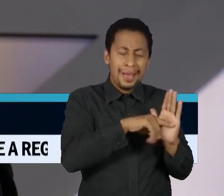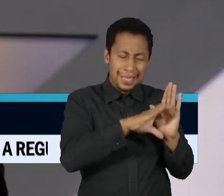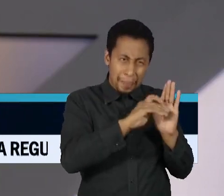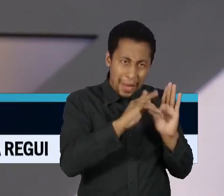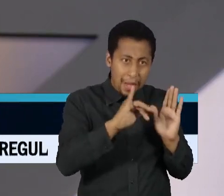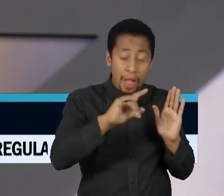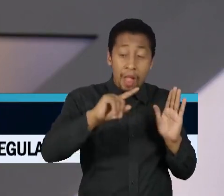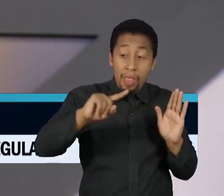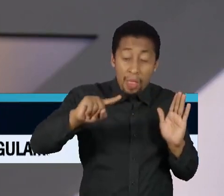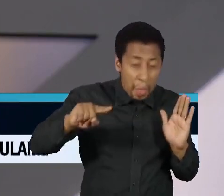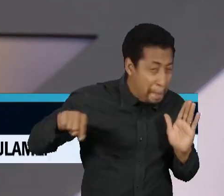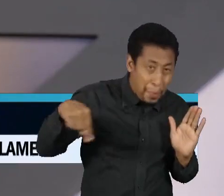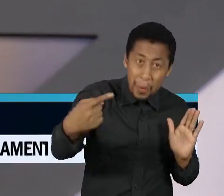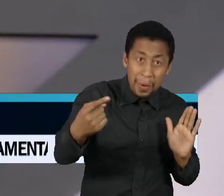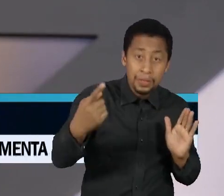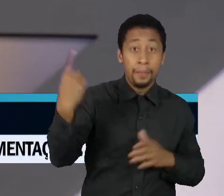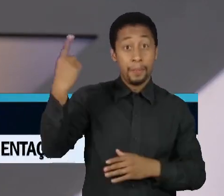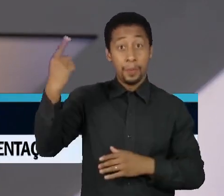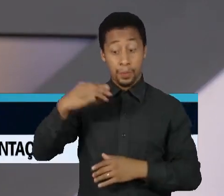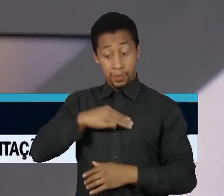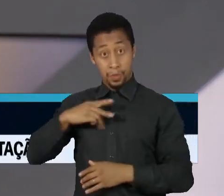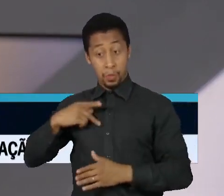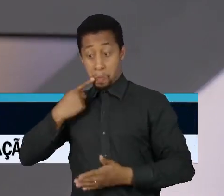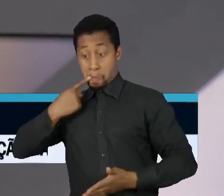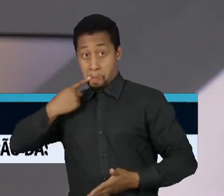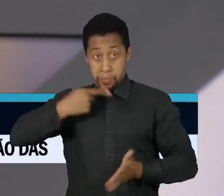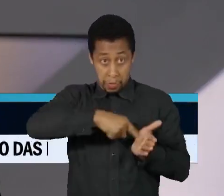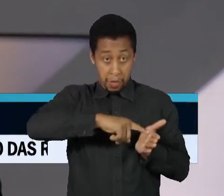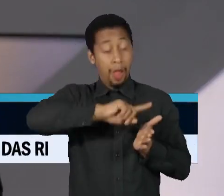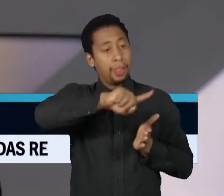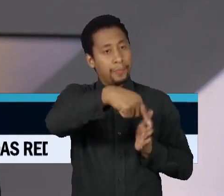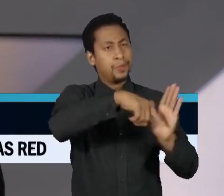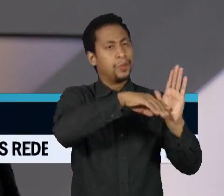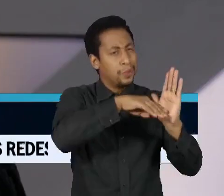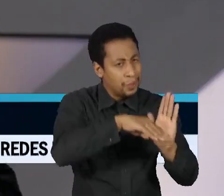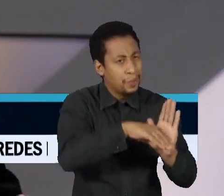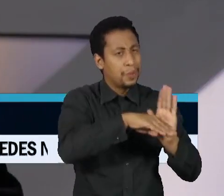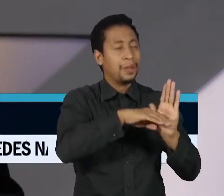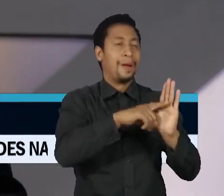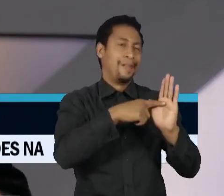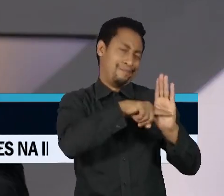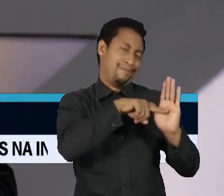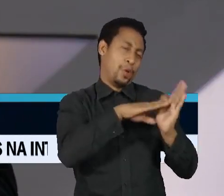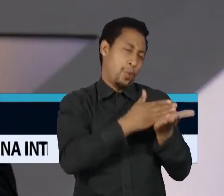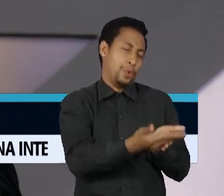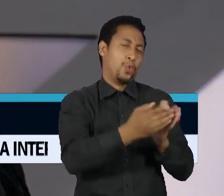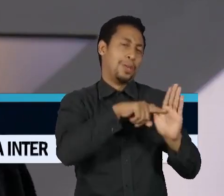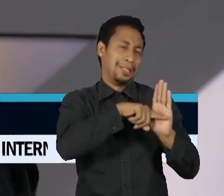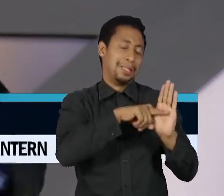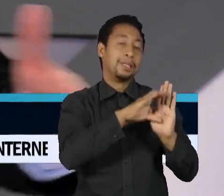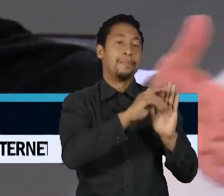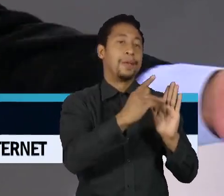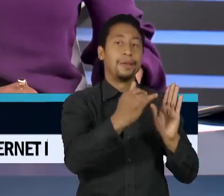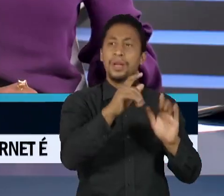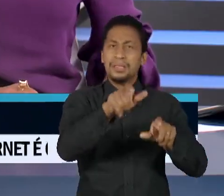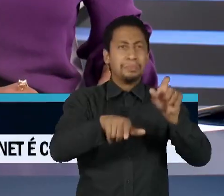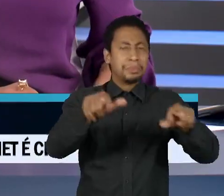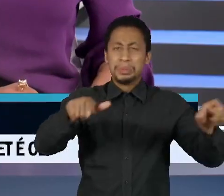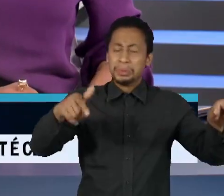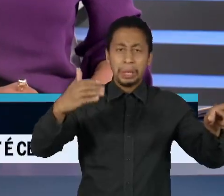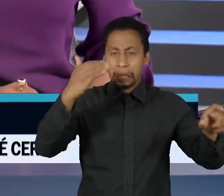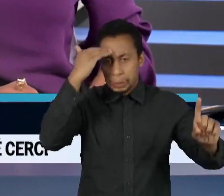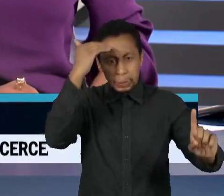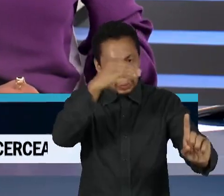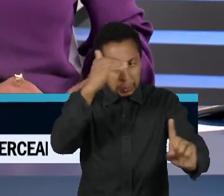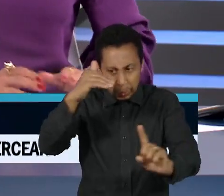da denúncia do ministério público e onde os indiciados já viraram Réus sem e agora mais 200